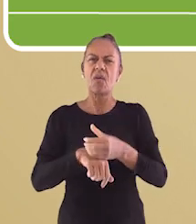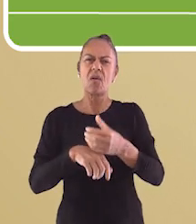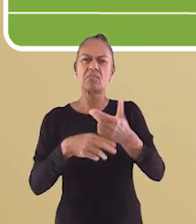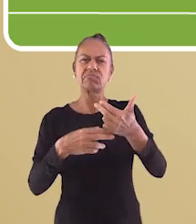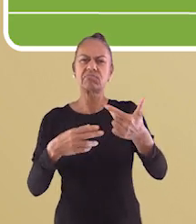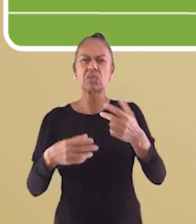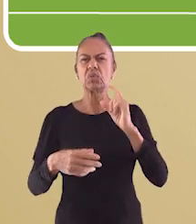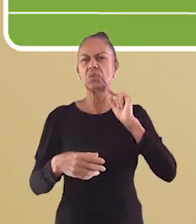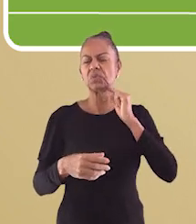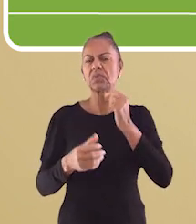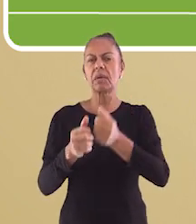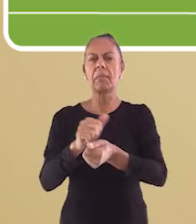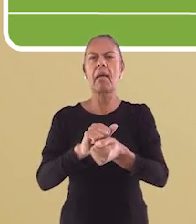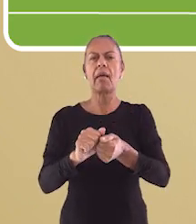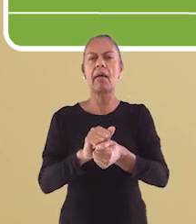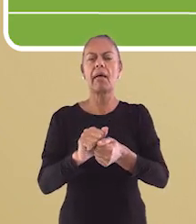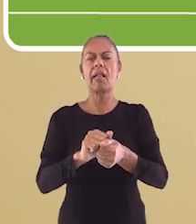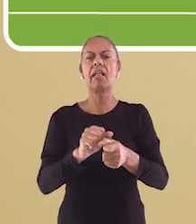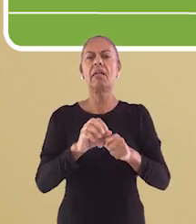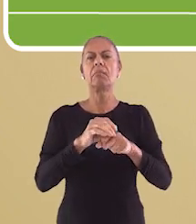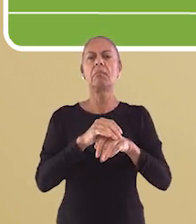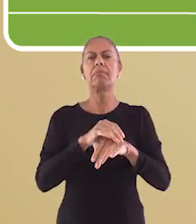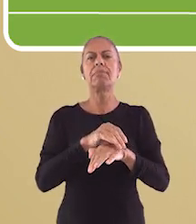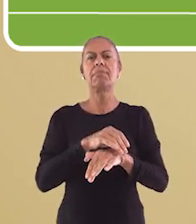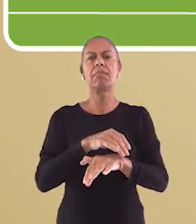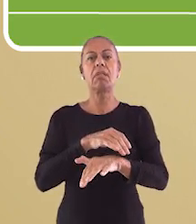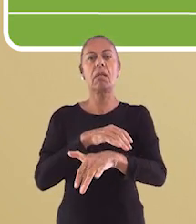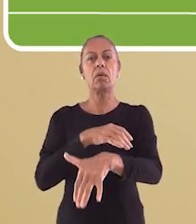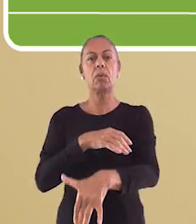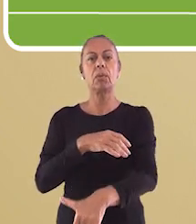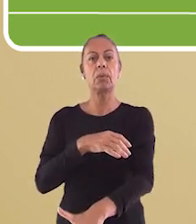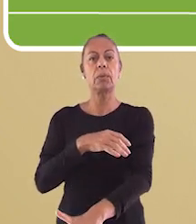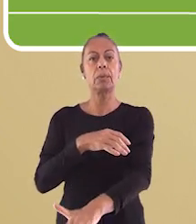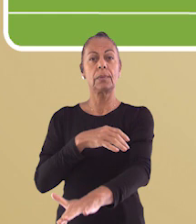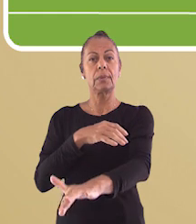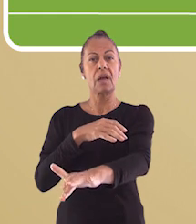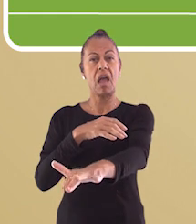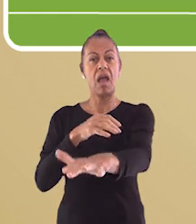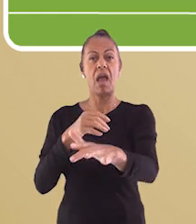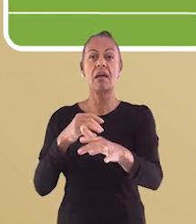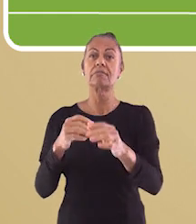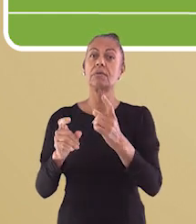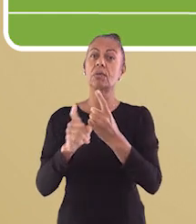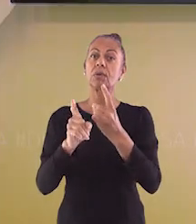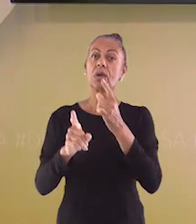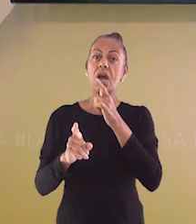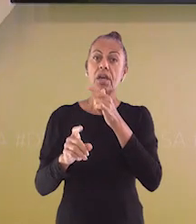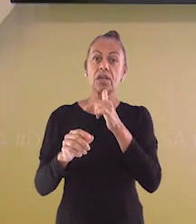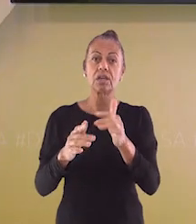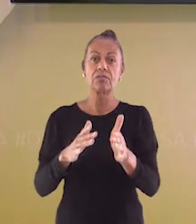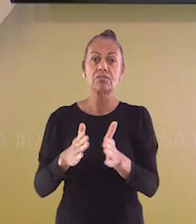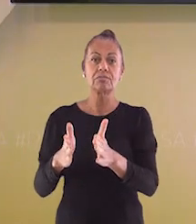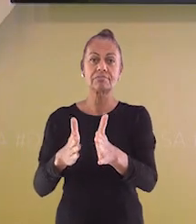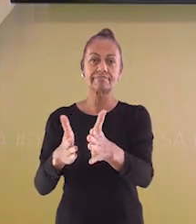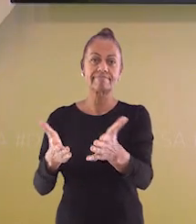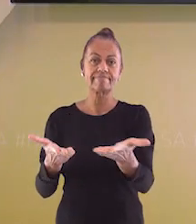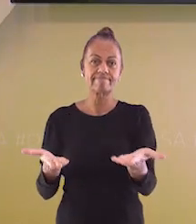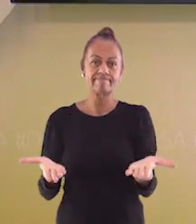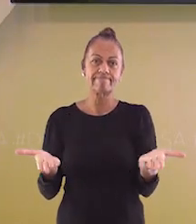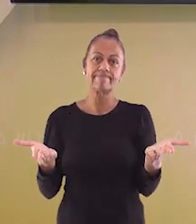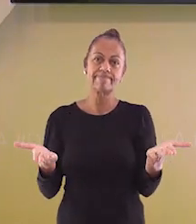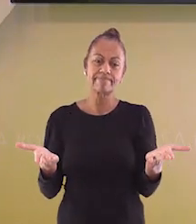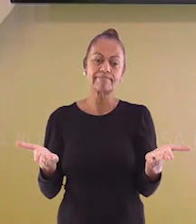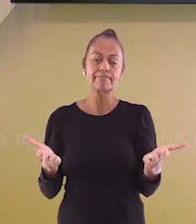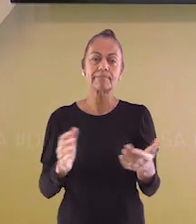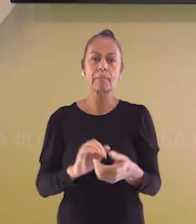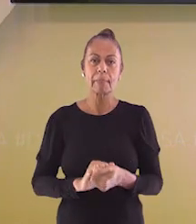dos detergentes que a gente compra não é biodegradável. O que isso quer dizer? O meio ambiente não consegue eliminar. Ou seja, a natureza tem